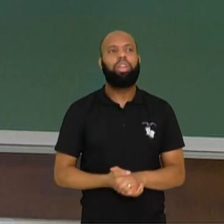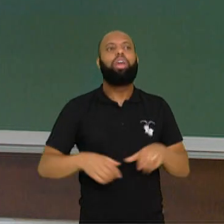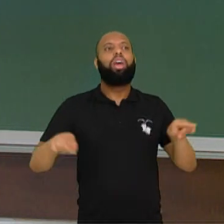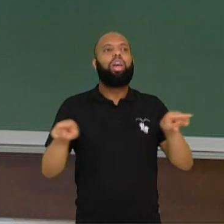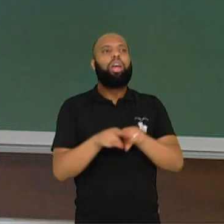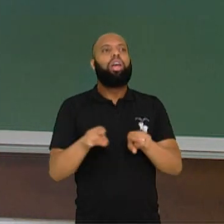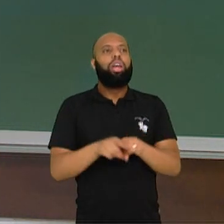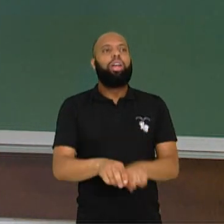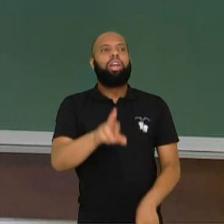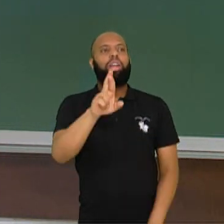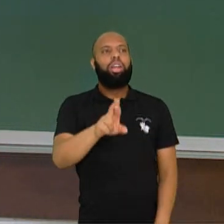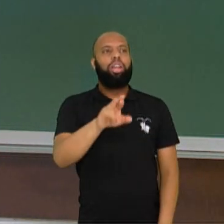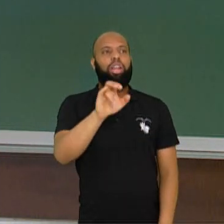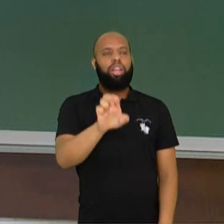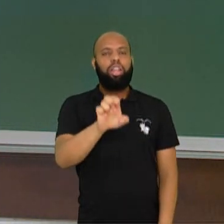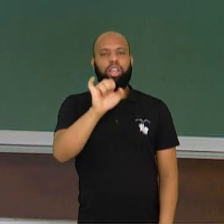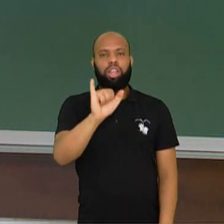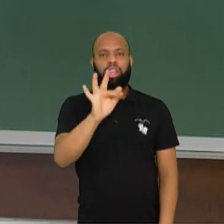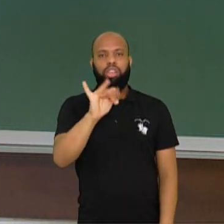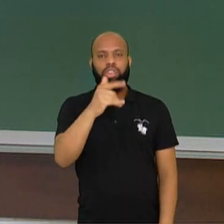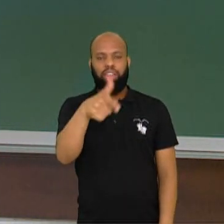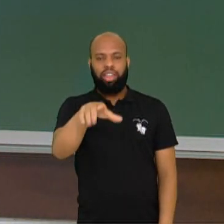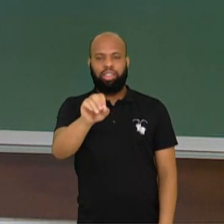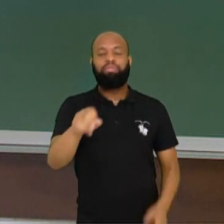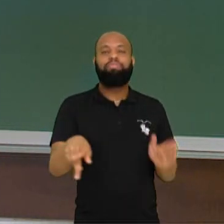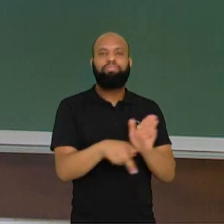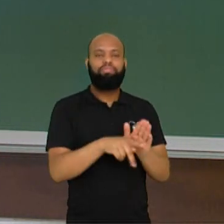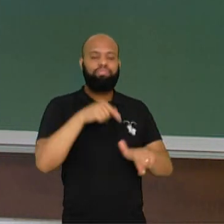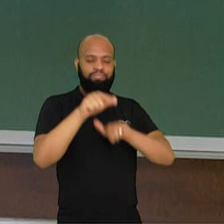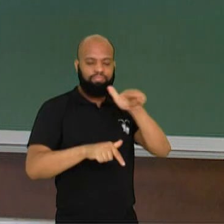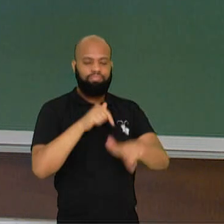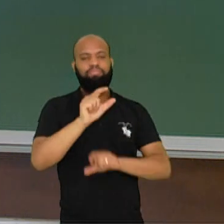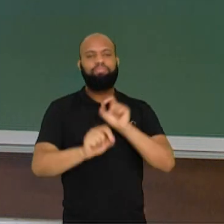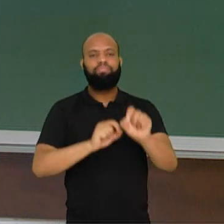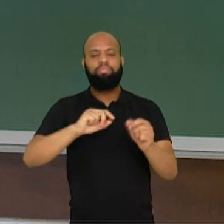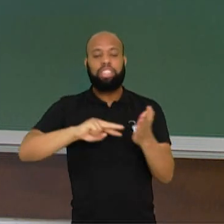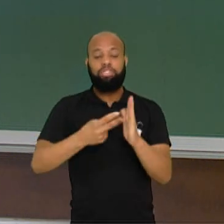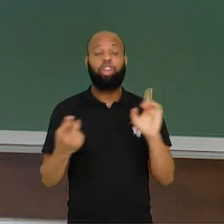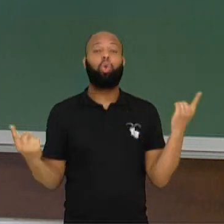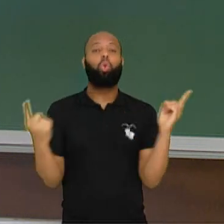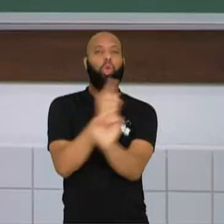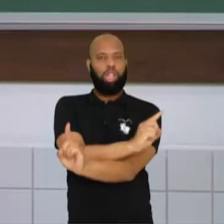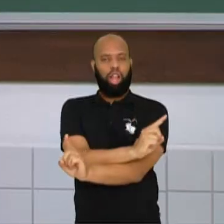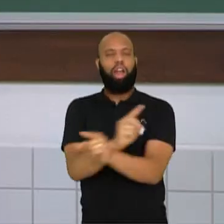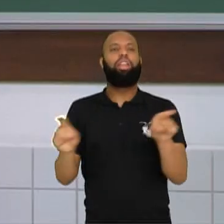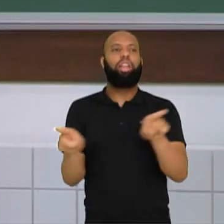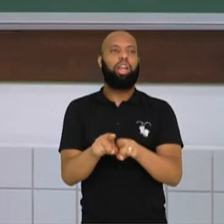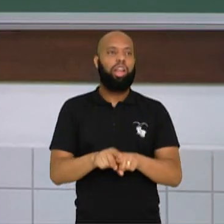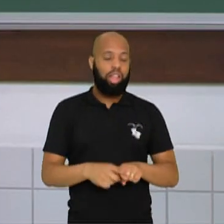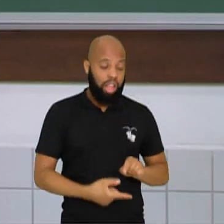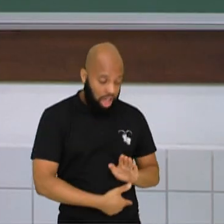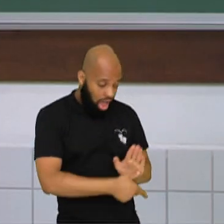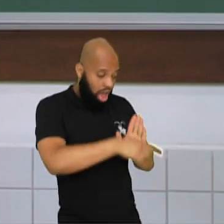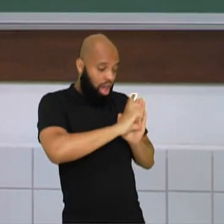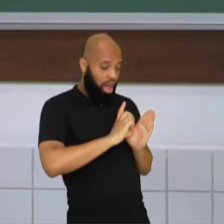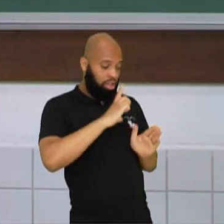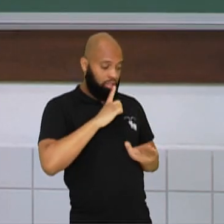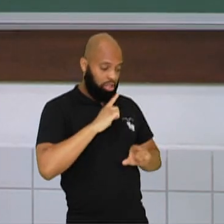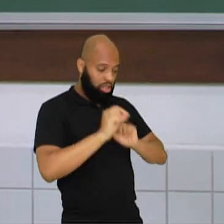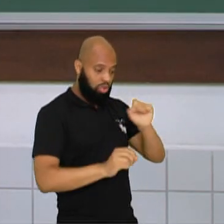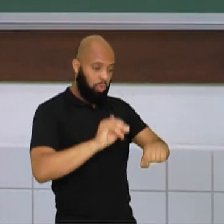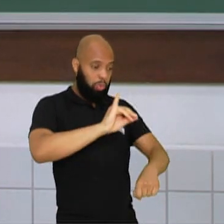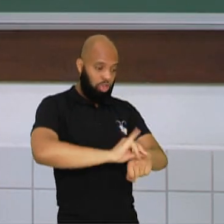E o processo de reificação do trabalhador é exatamente o processo contrário. Enquanto a mercadoria